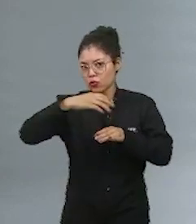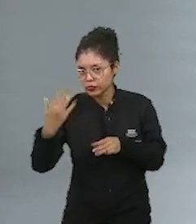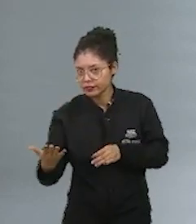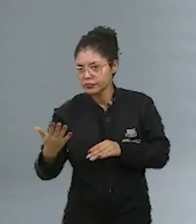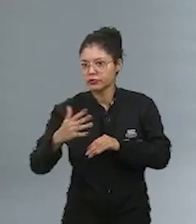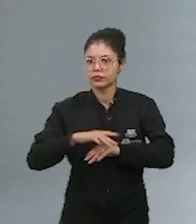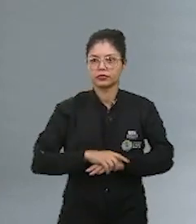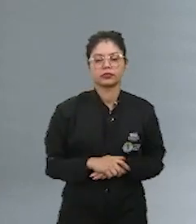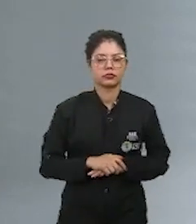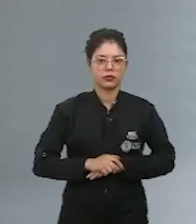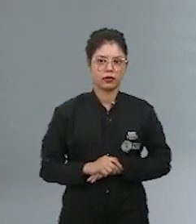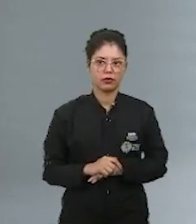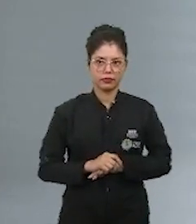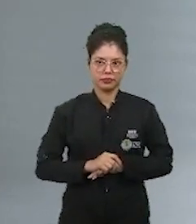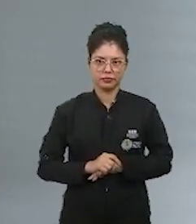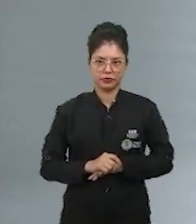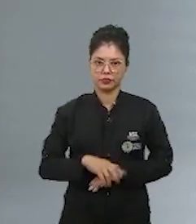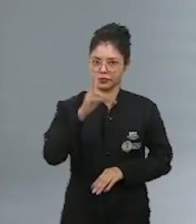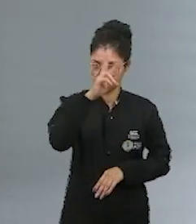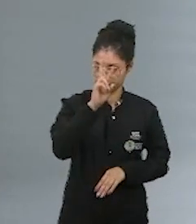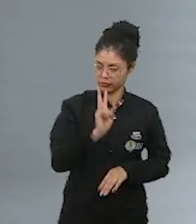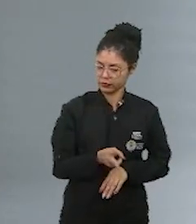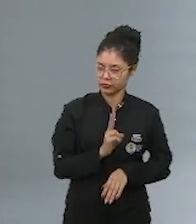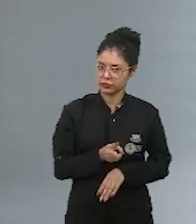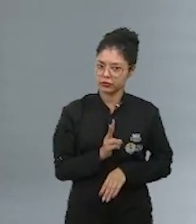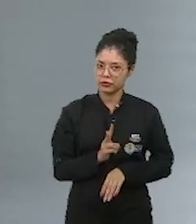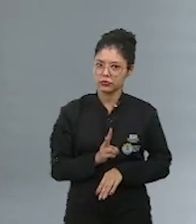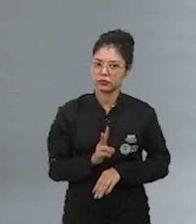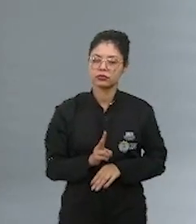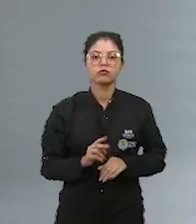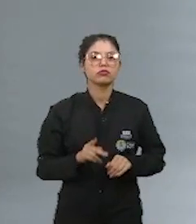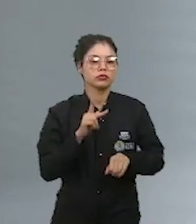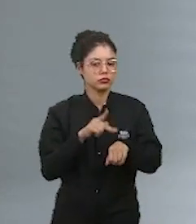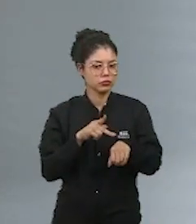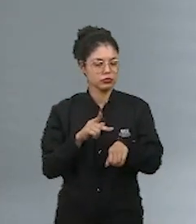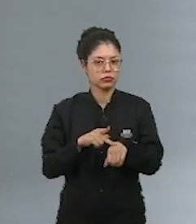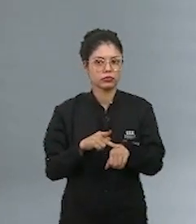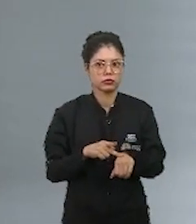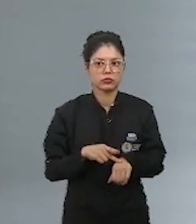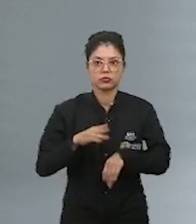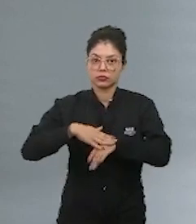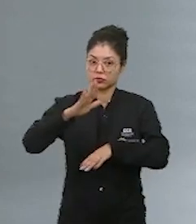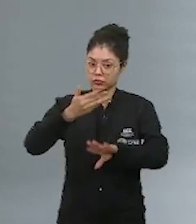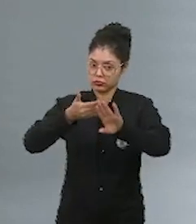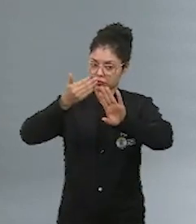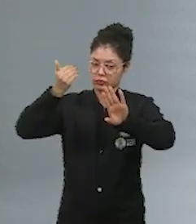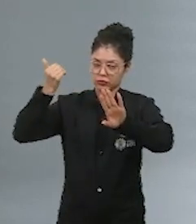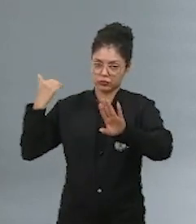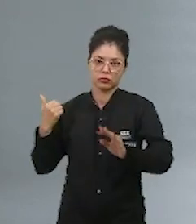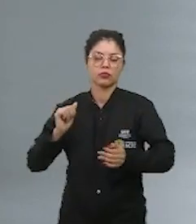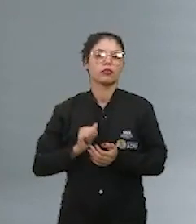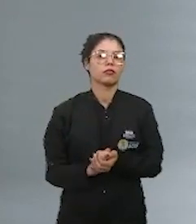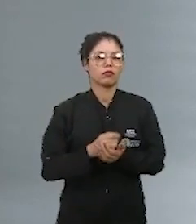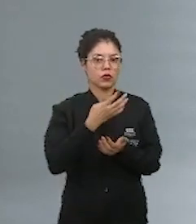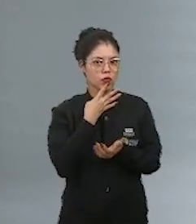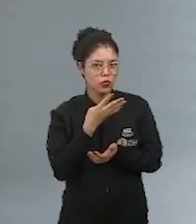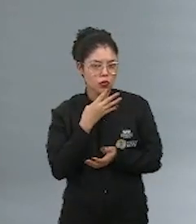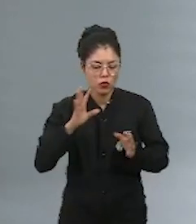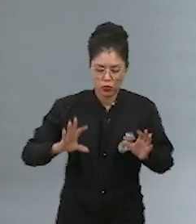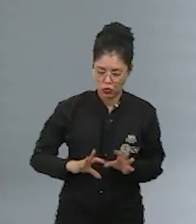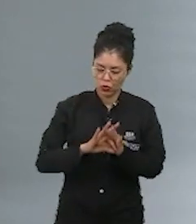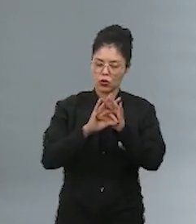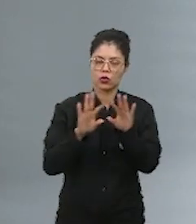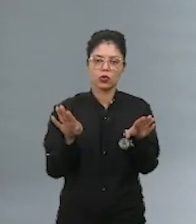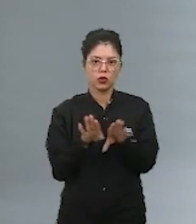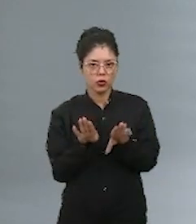forma extrusiva. Lembrem sempre que as rochas magmáticas são as rochas mais antigas, também sempre associadas